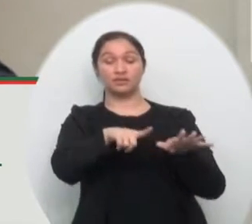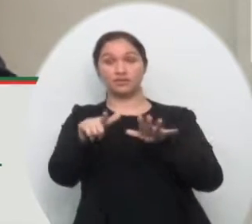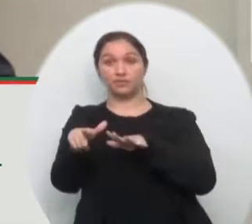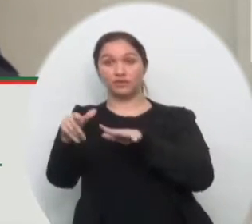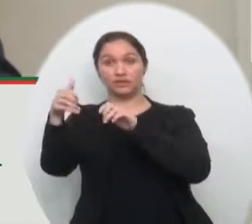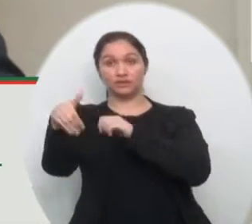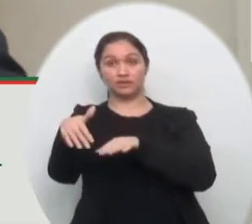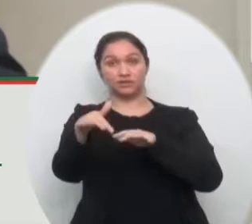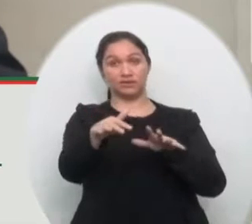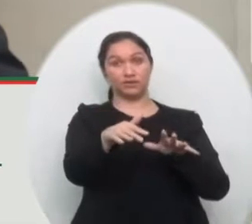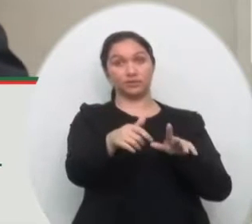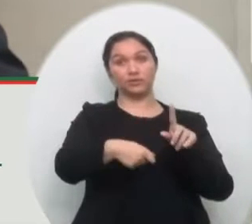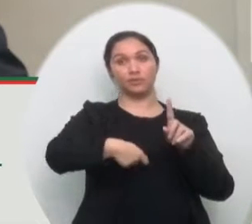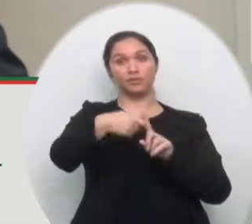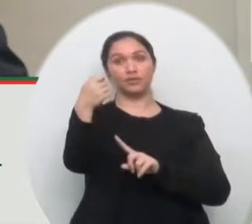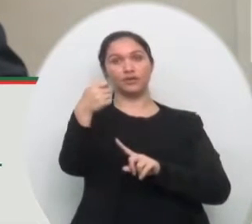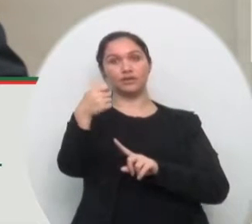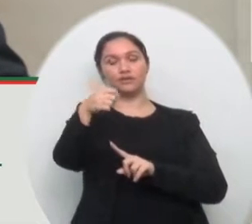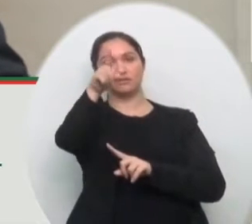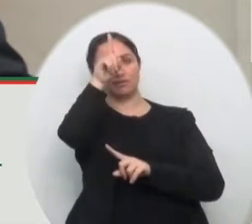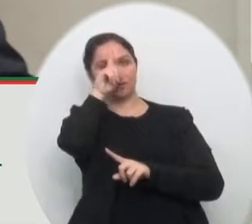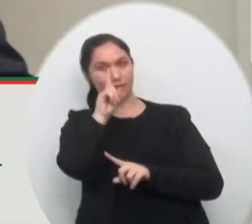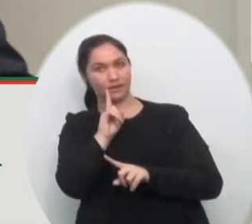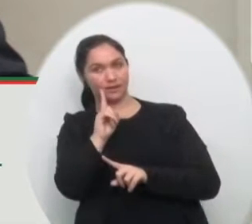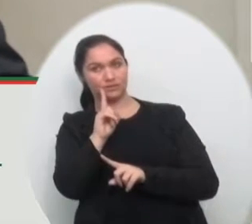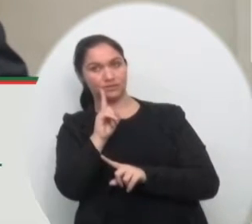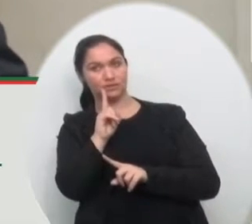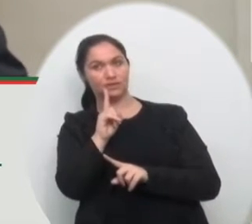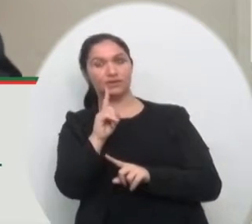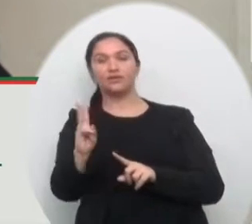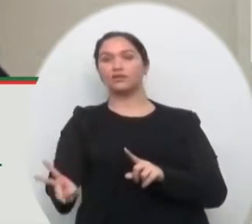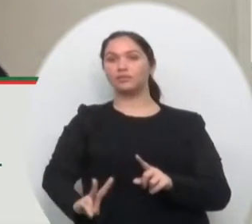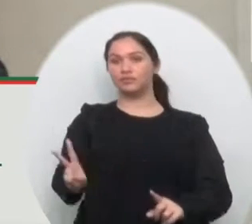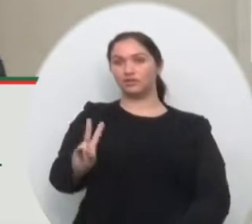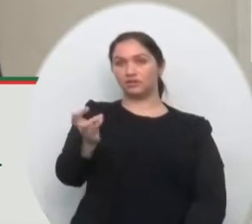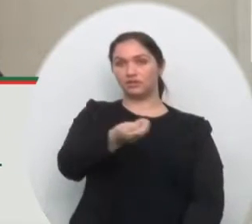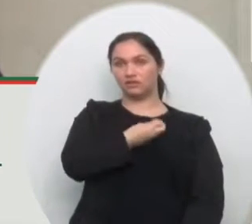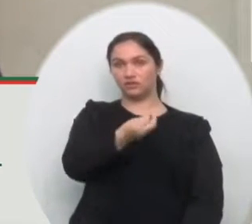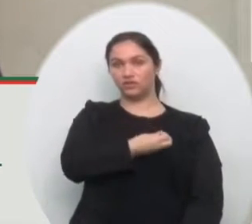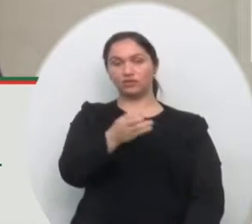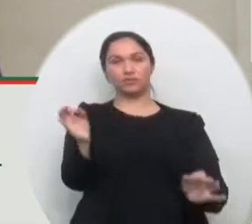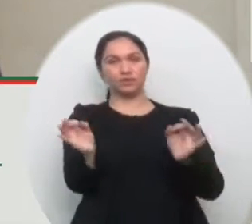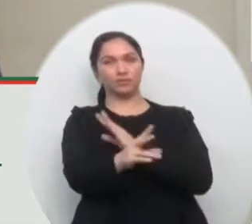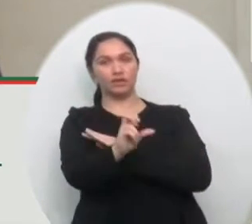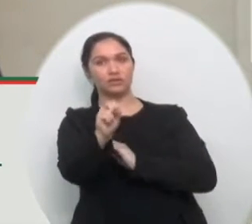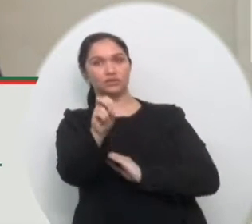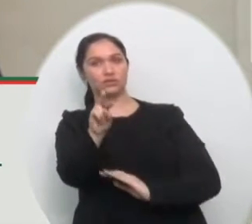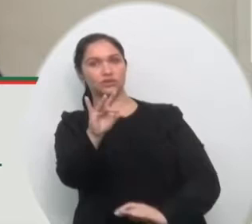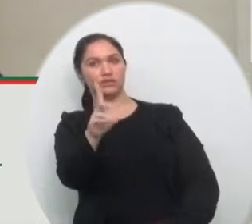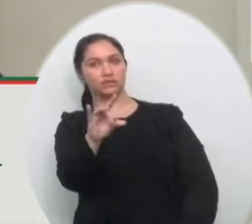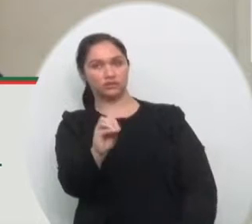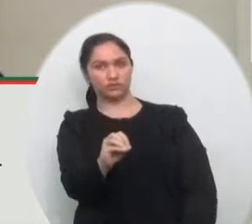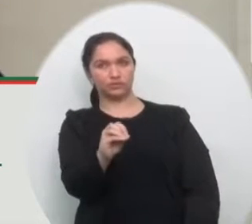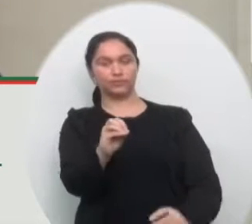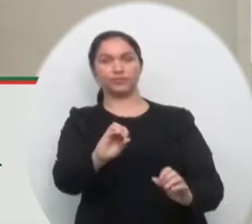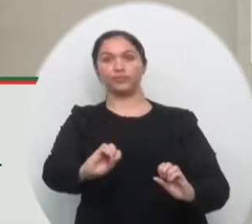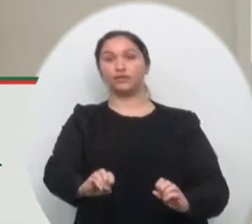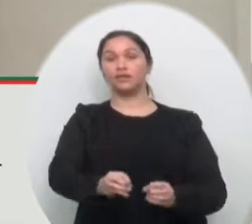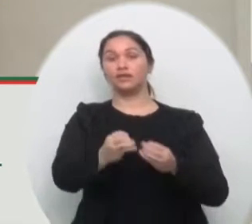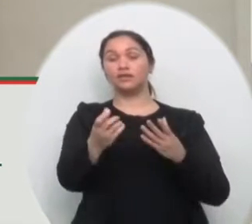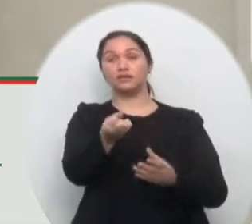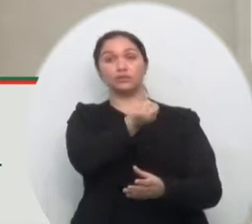de prevenção e valorização da vida, e prevenção do suicídio. E as estatísticas, elas são muito